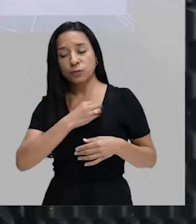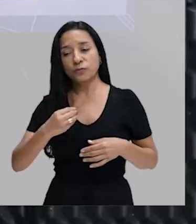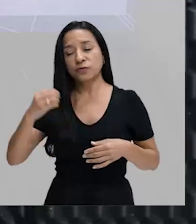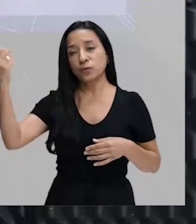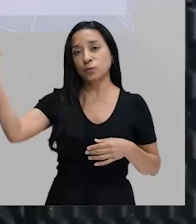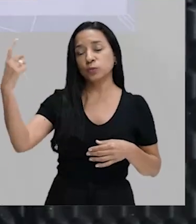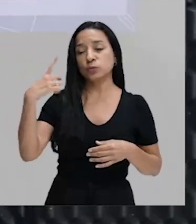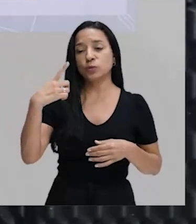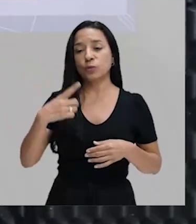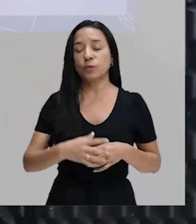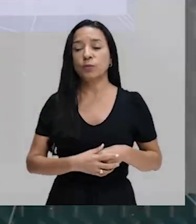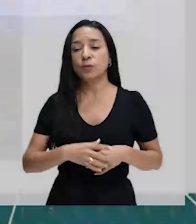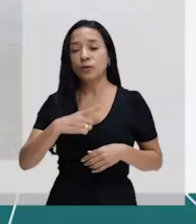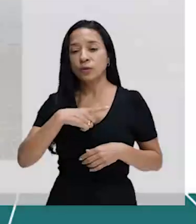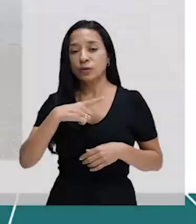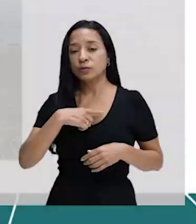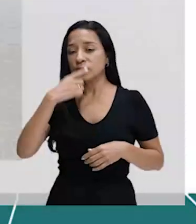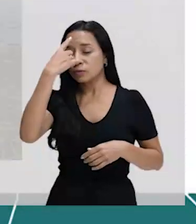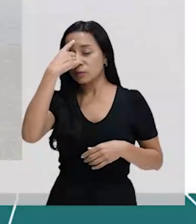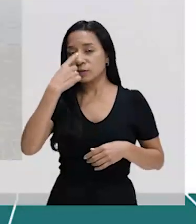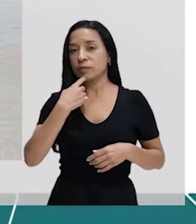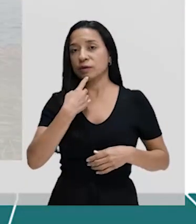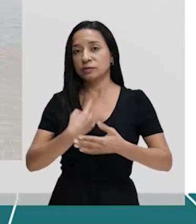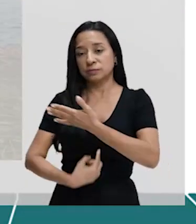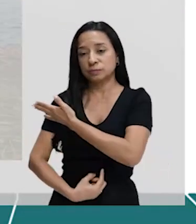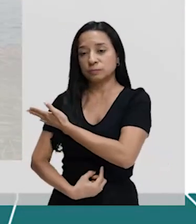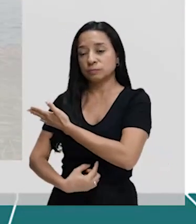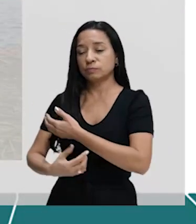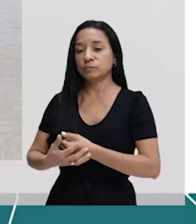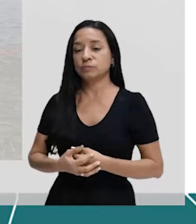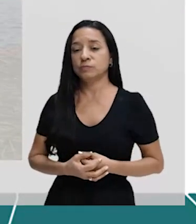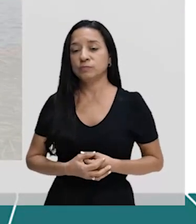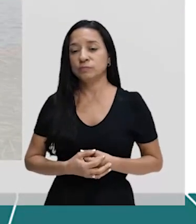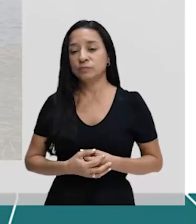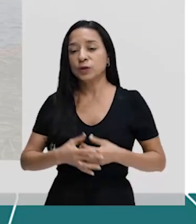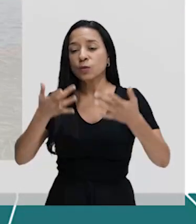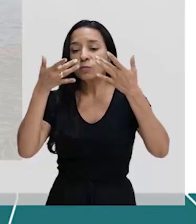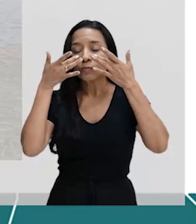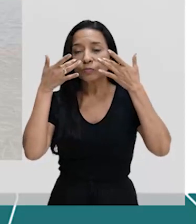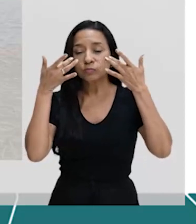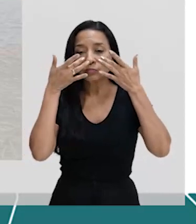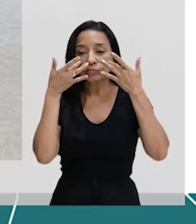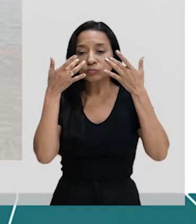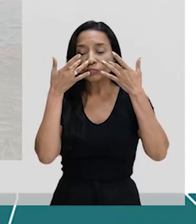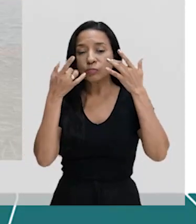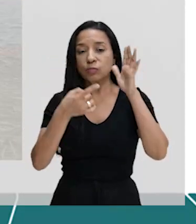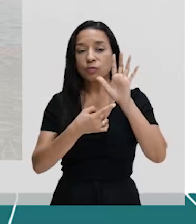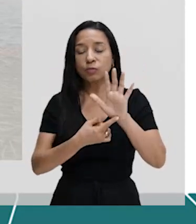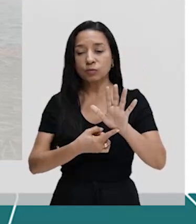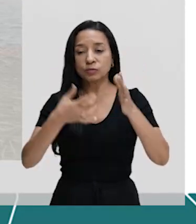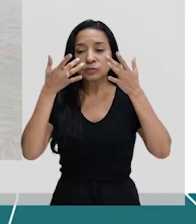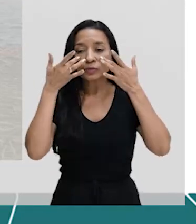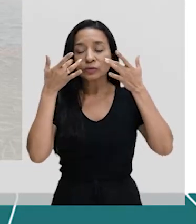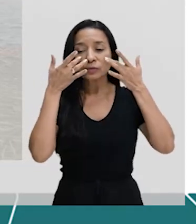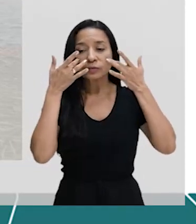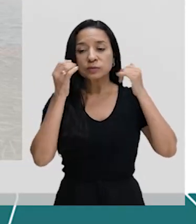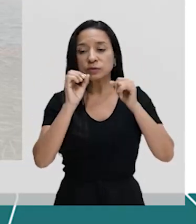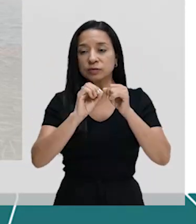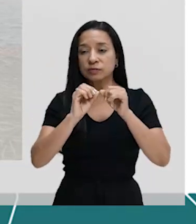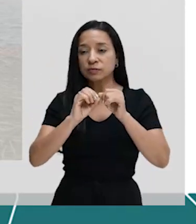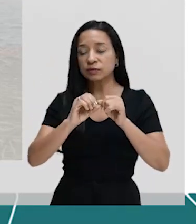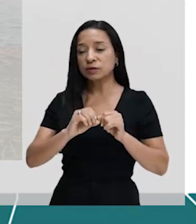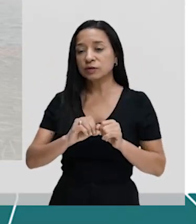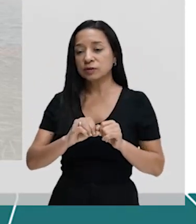Então, aqui eu tenho uma imagem, essa imagem é de uma encenação, tá? De uma encenação feita em